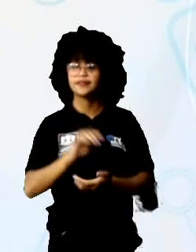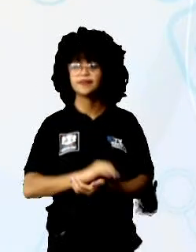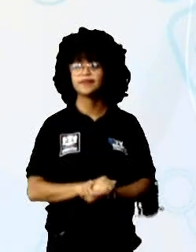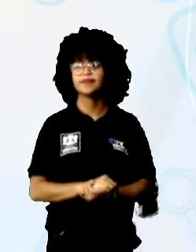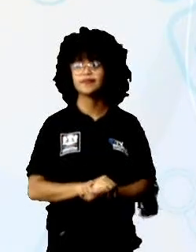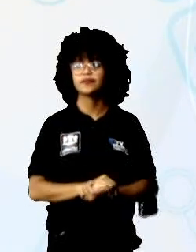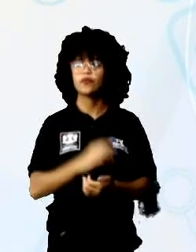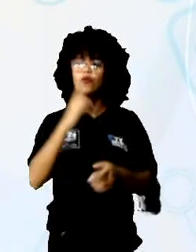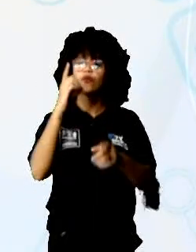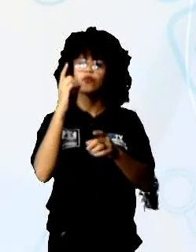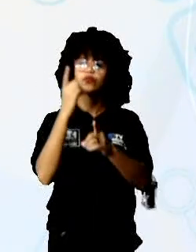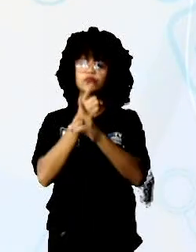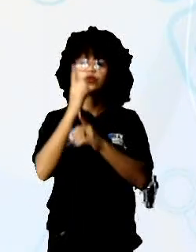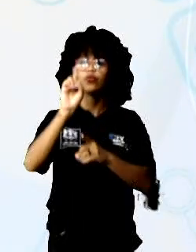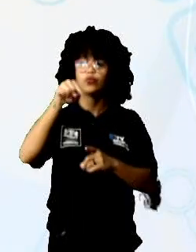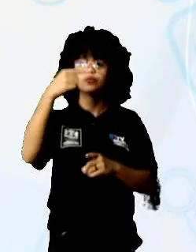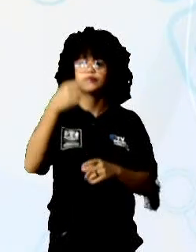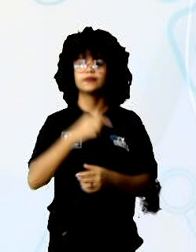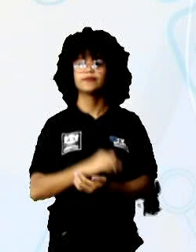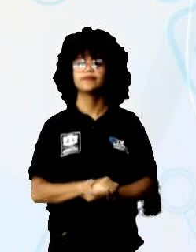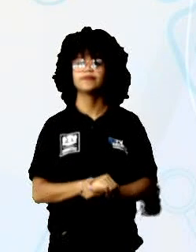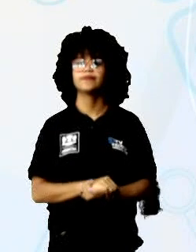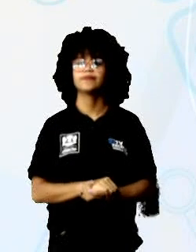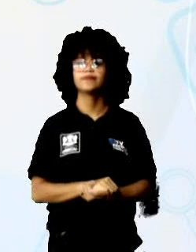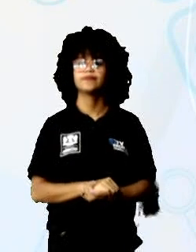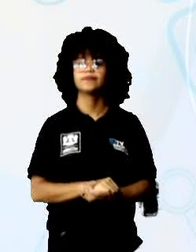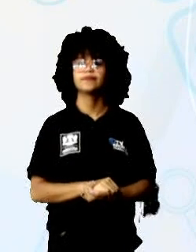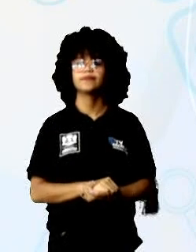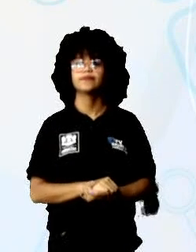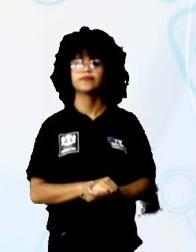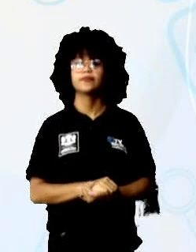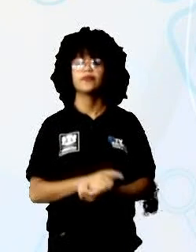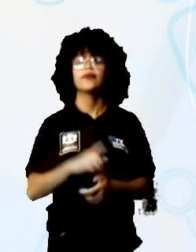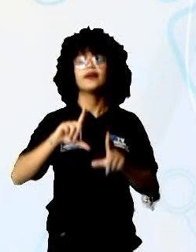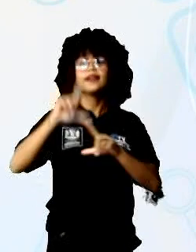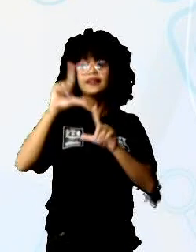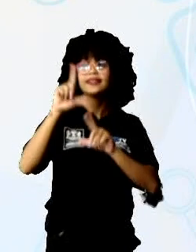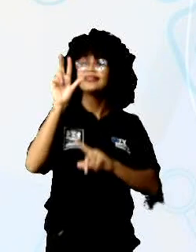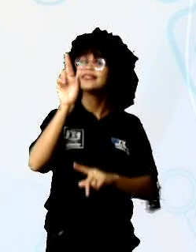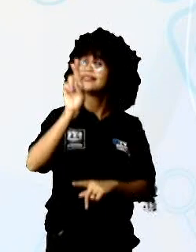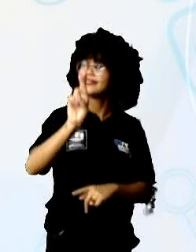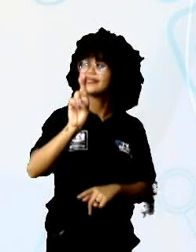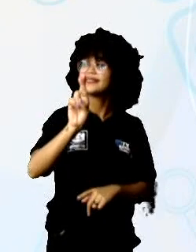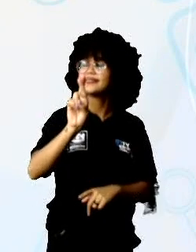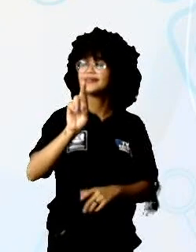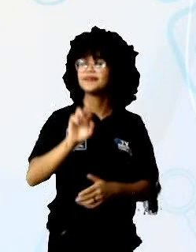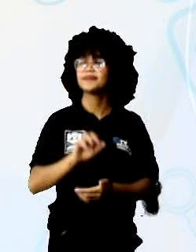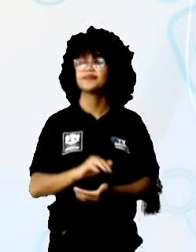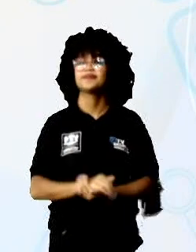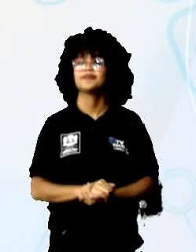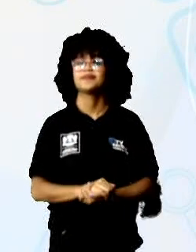encontra mais uma as olhei aqui ó é ruim